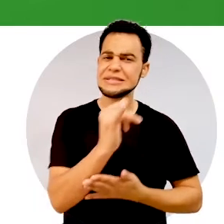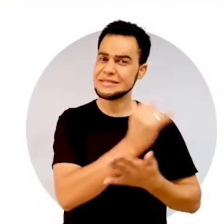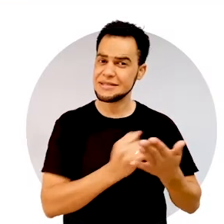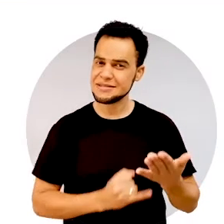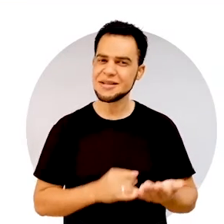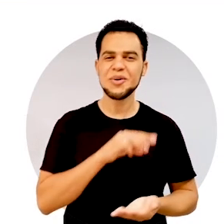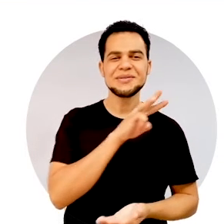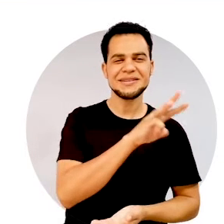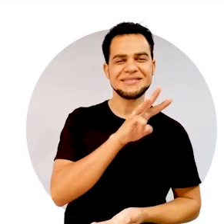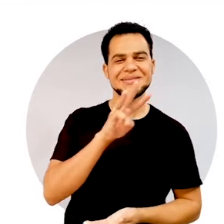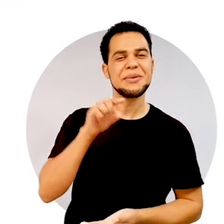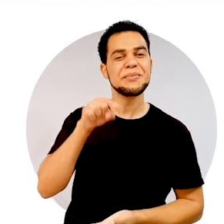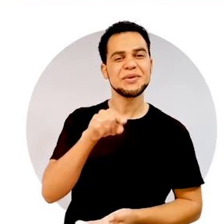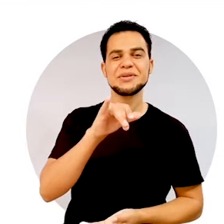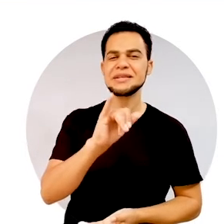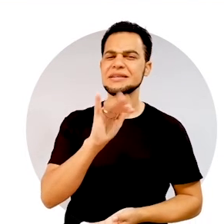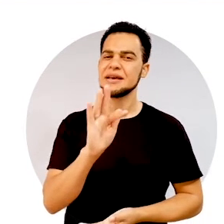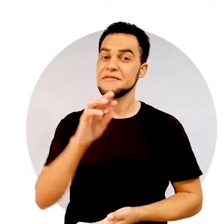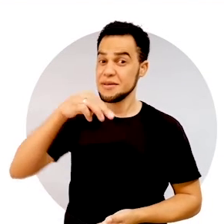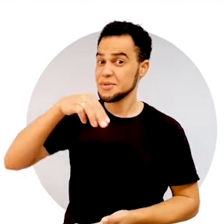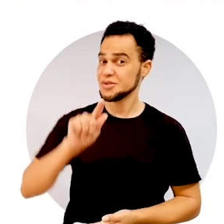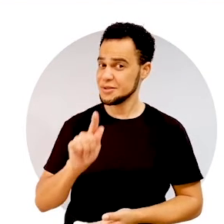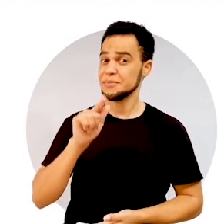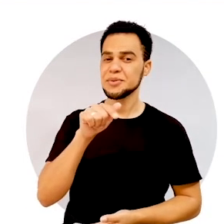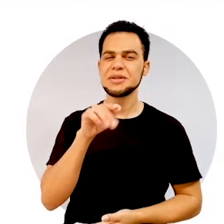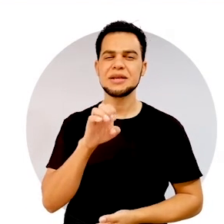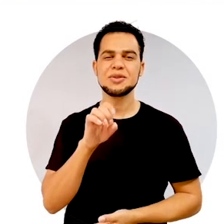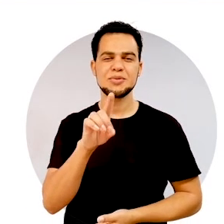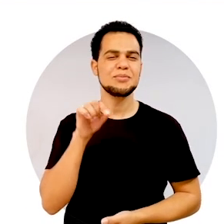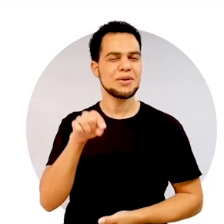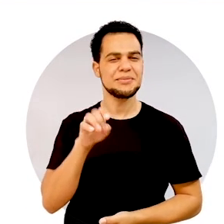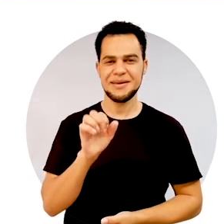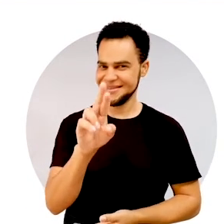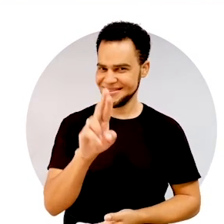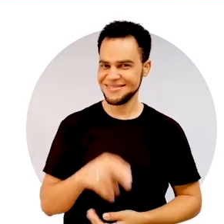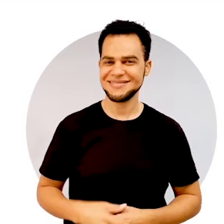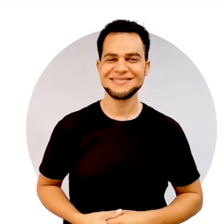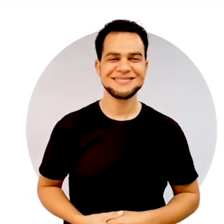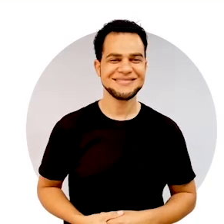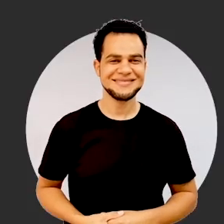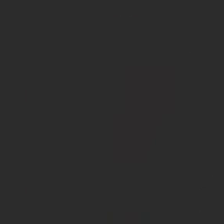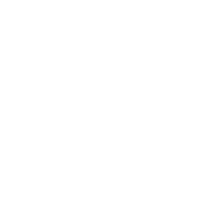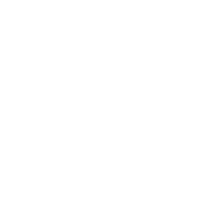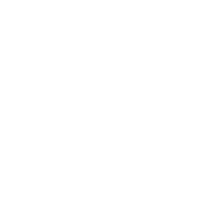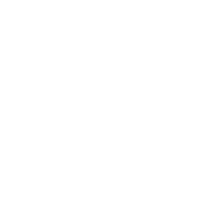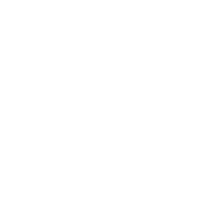Inscrições pelo site www.ifmg.edu.br.